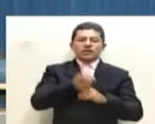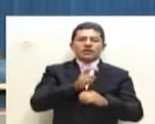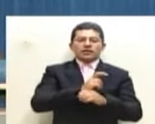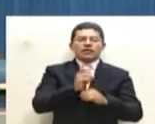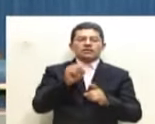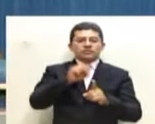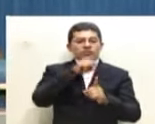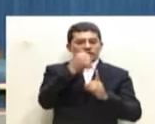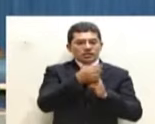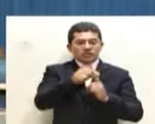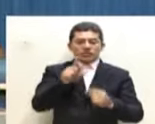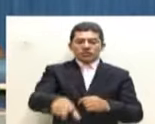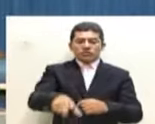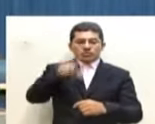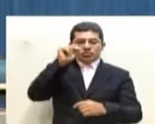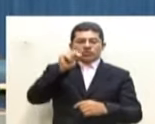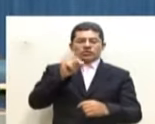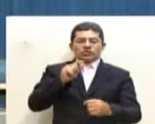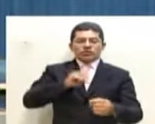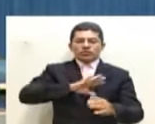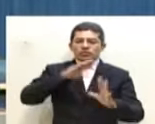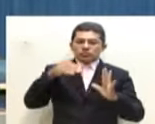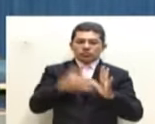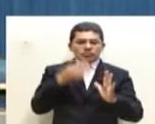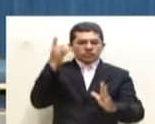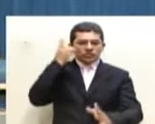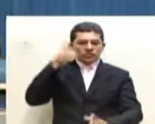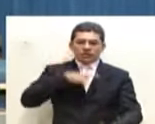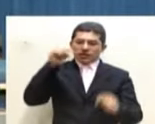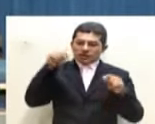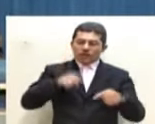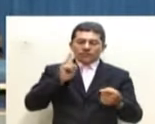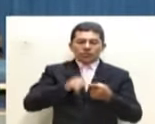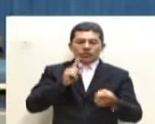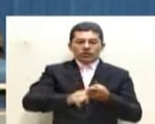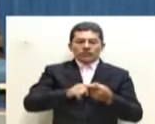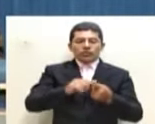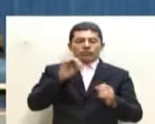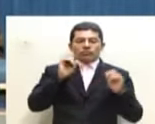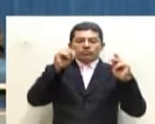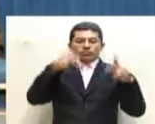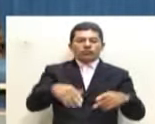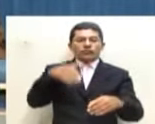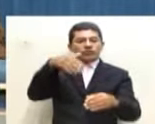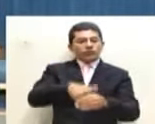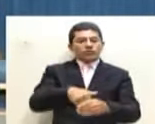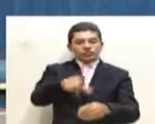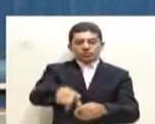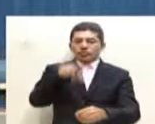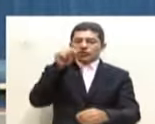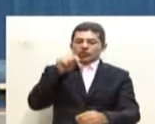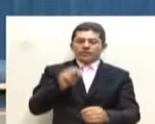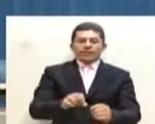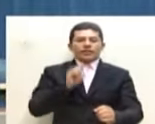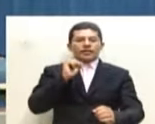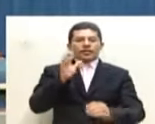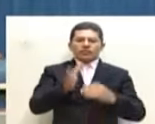estão aqui estão legitimados pela vontade do povo do Amazonas. Ainda que eu pessoalmente, ou que